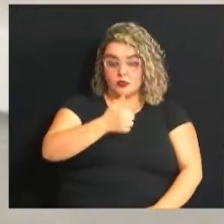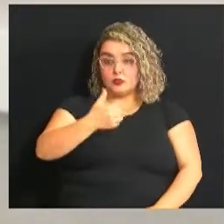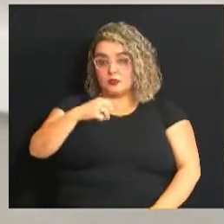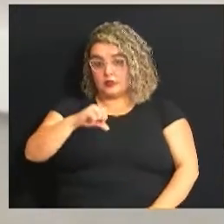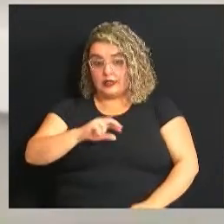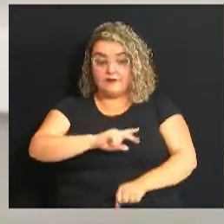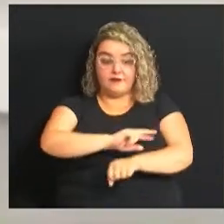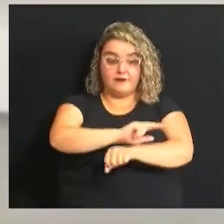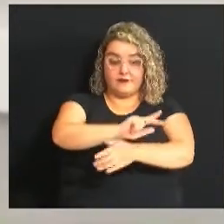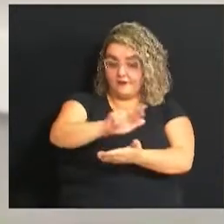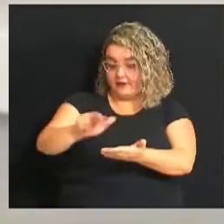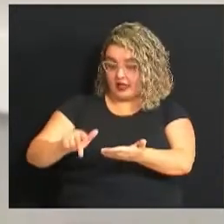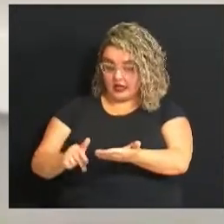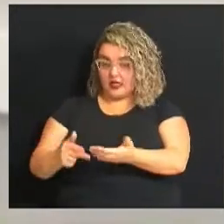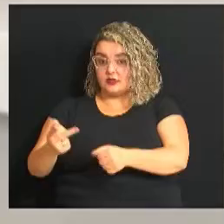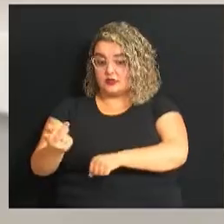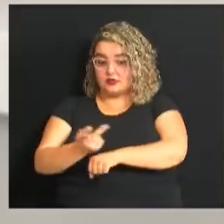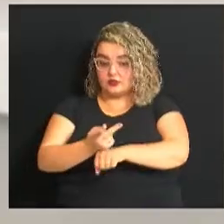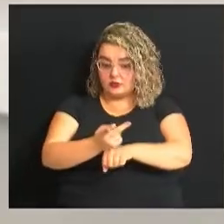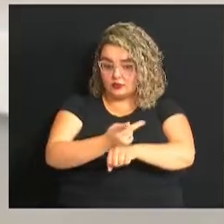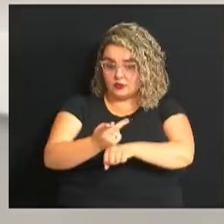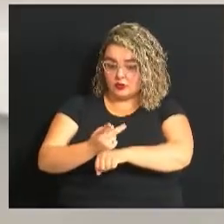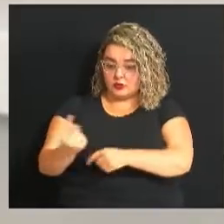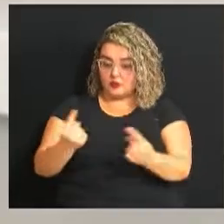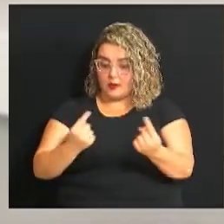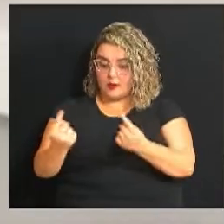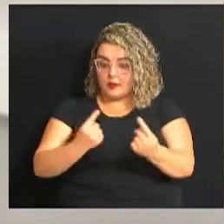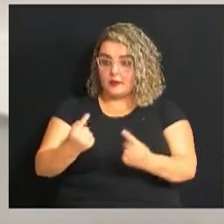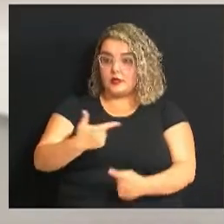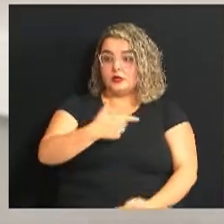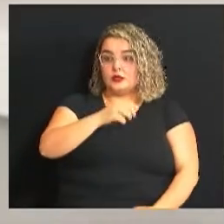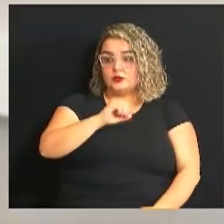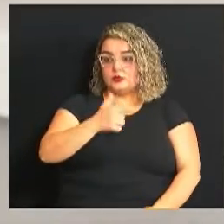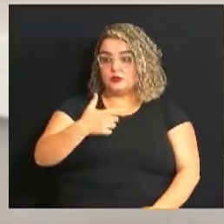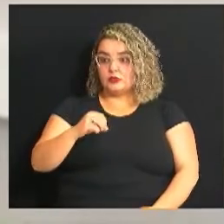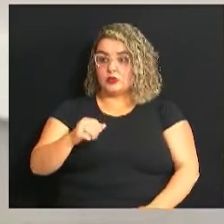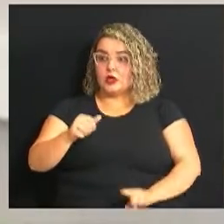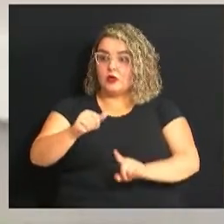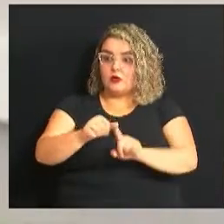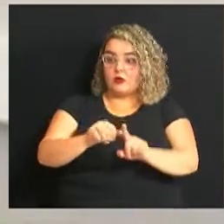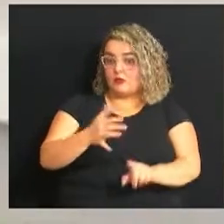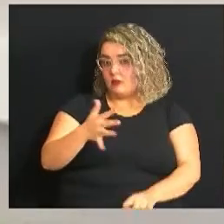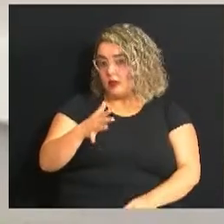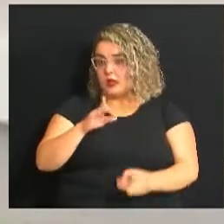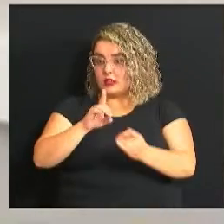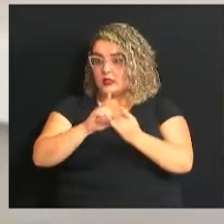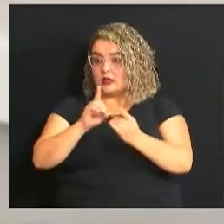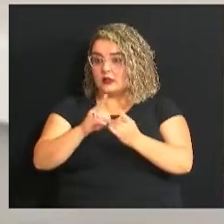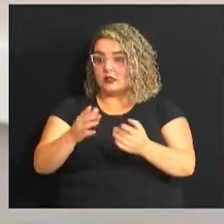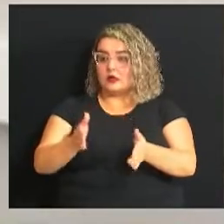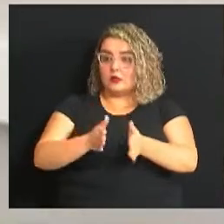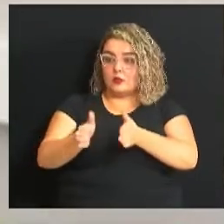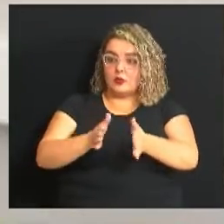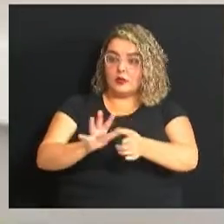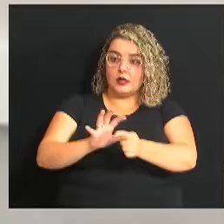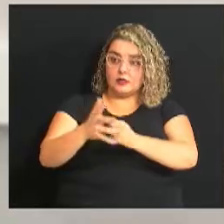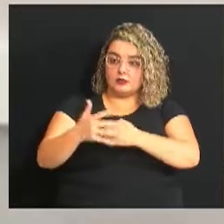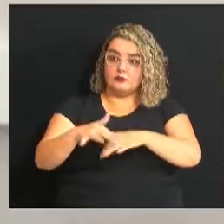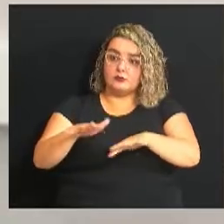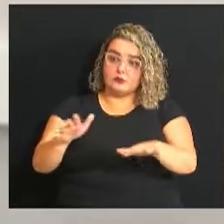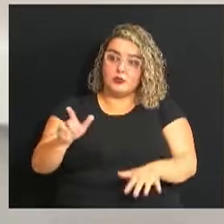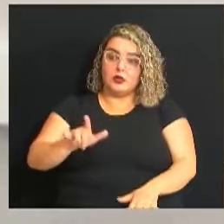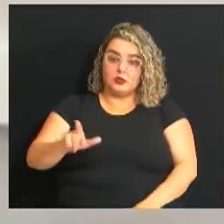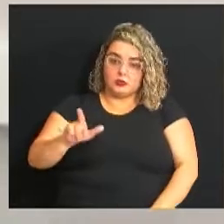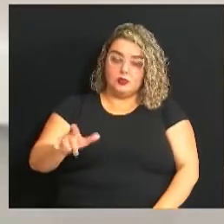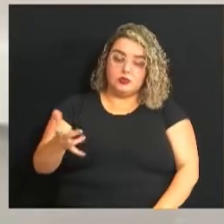procura, né, pelos serviços. 2020 nós atendemos durante um mês aproximadamente, aí veio o período de pandemia, o que, óbvio, né,